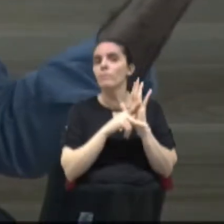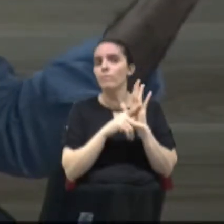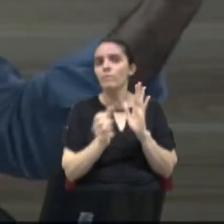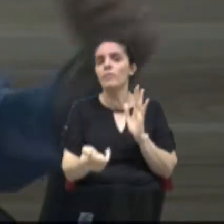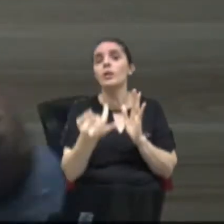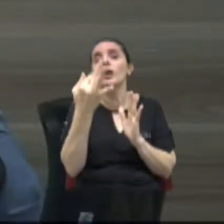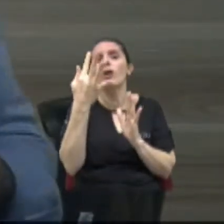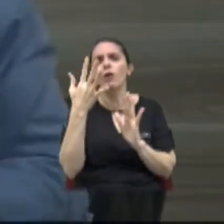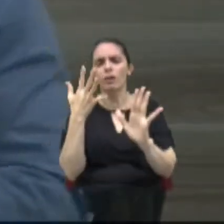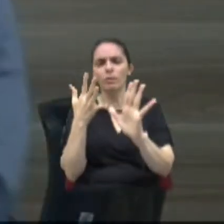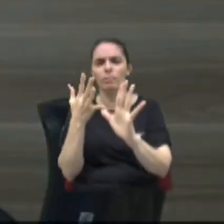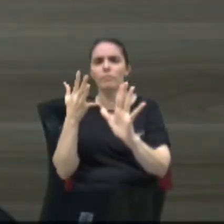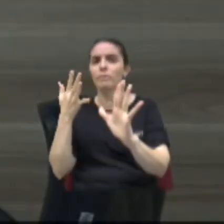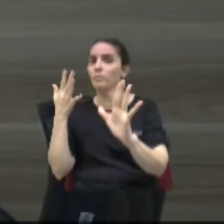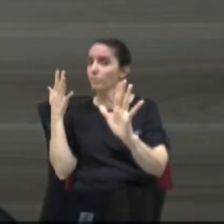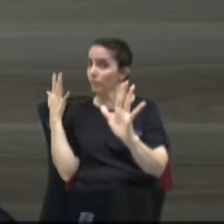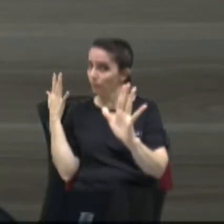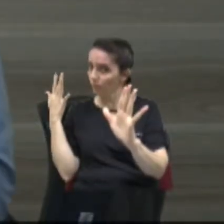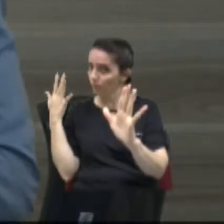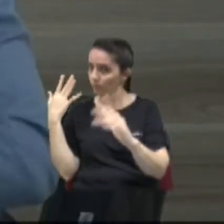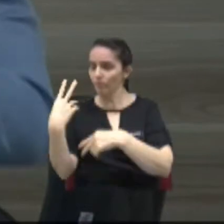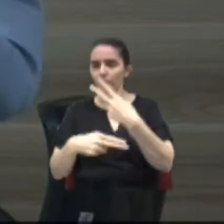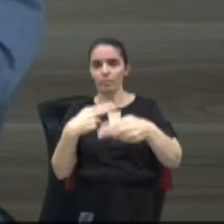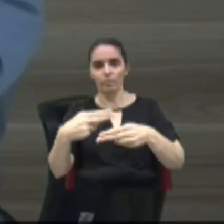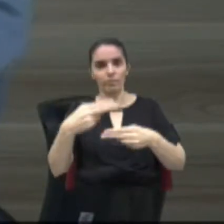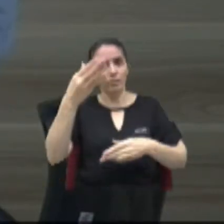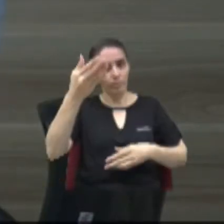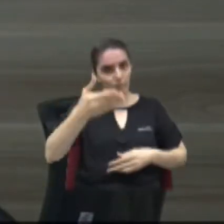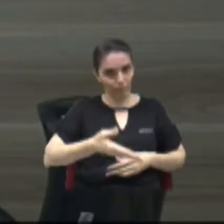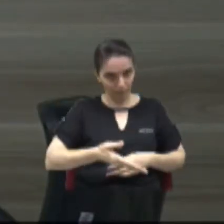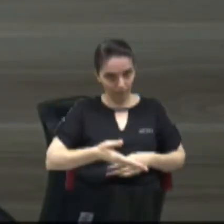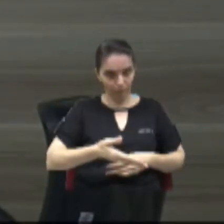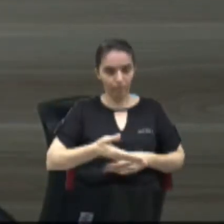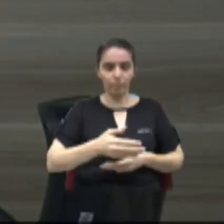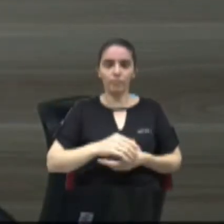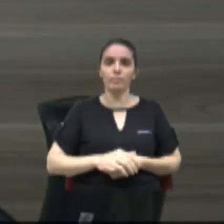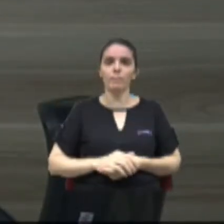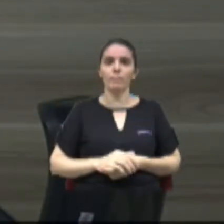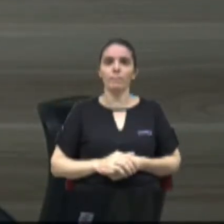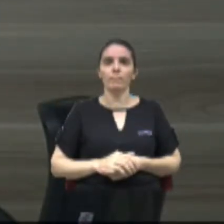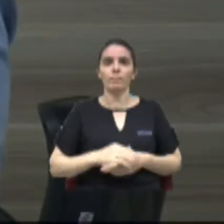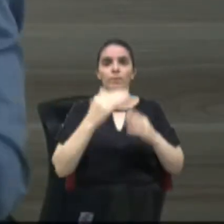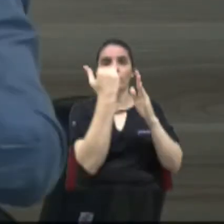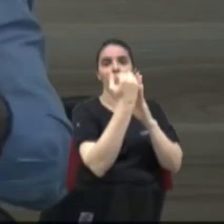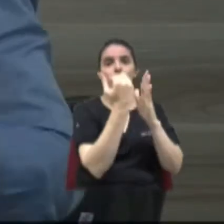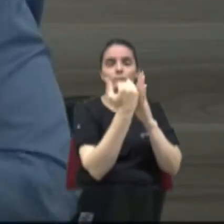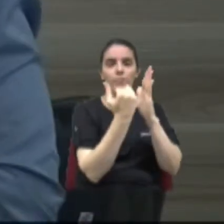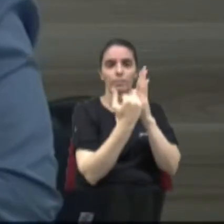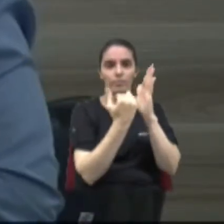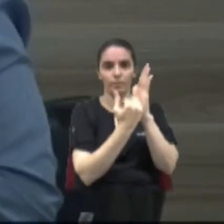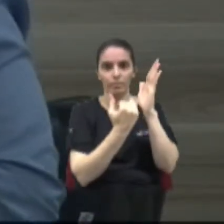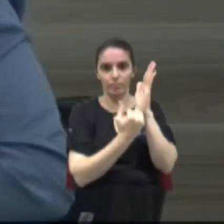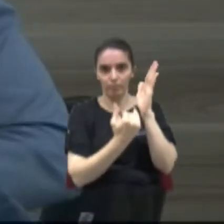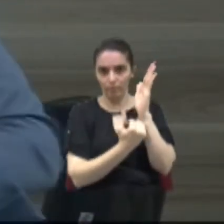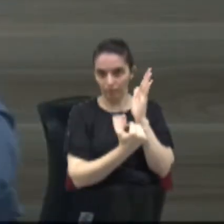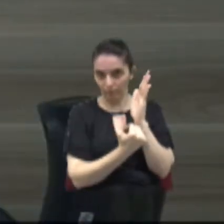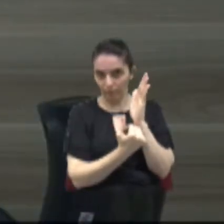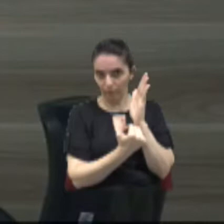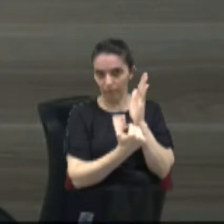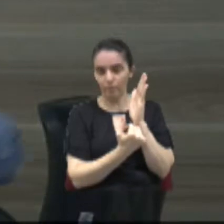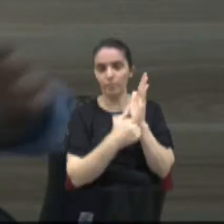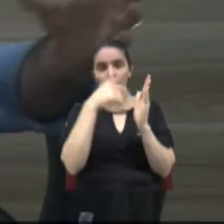aconteceu o diálogo entre o prefeito, que foi prometido apresentar uma área, eu falei, bom que solucionou o problema.